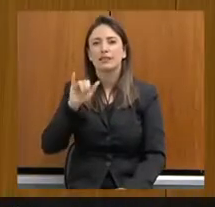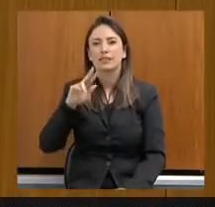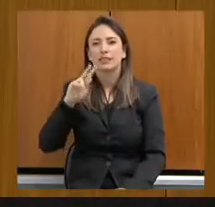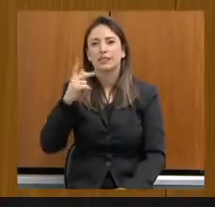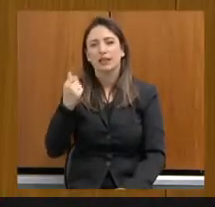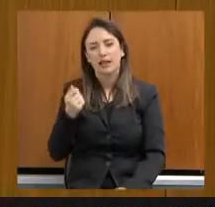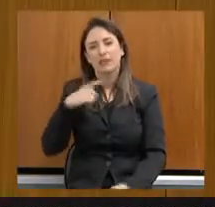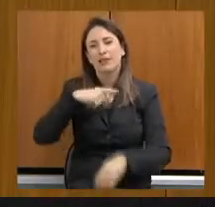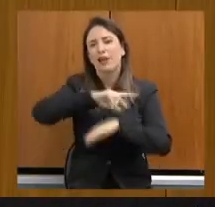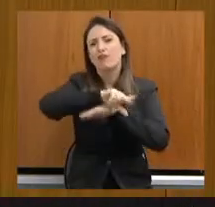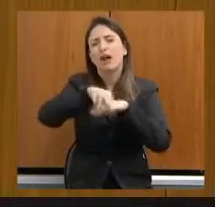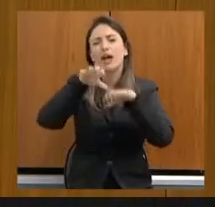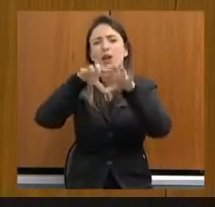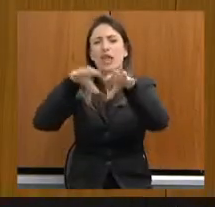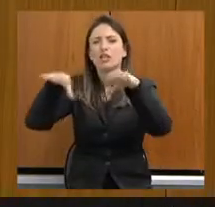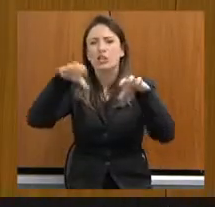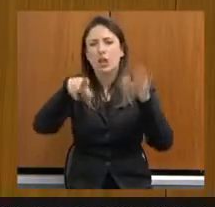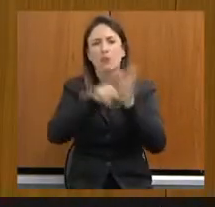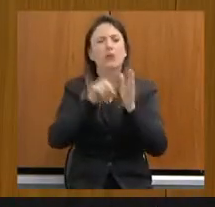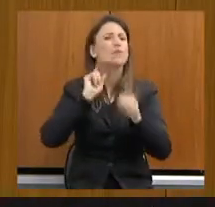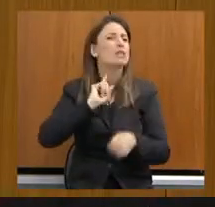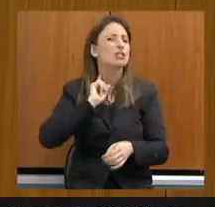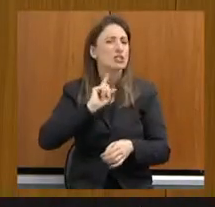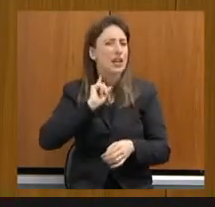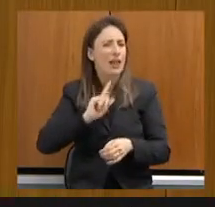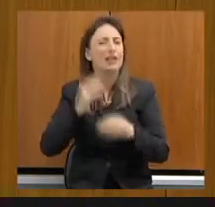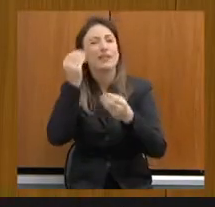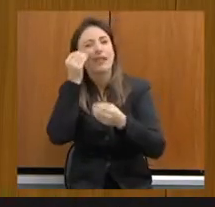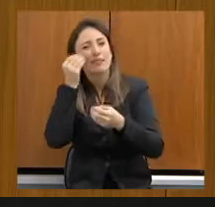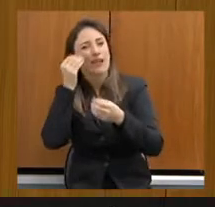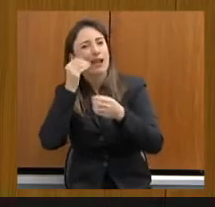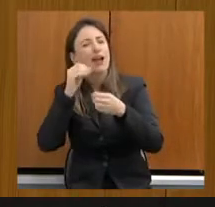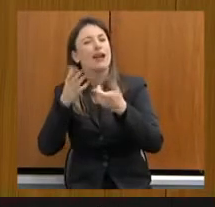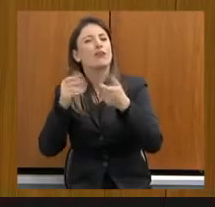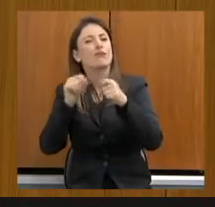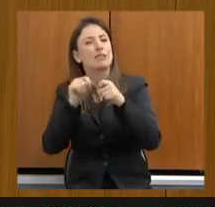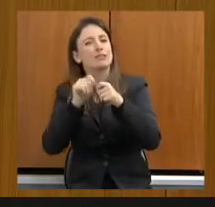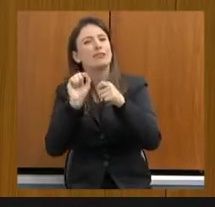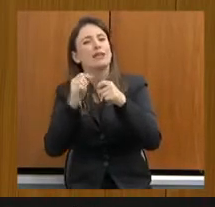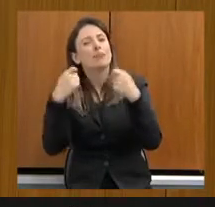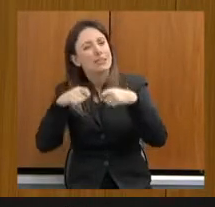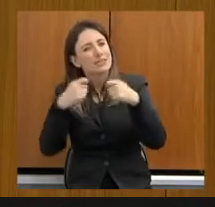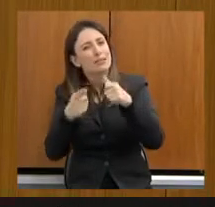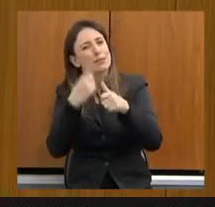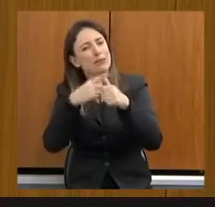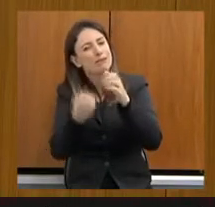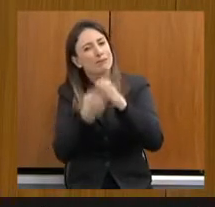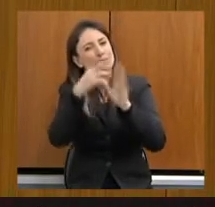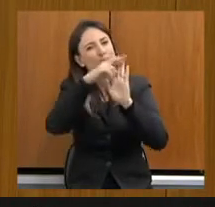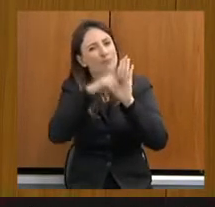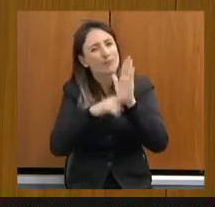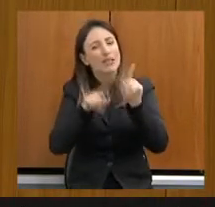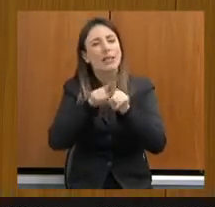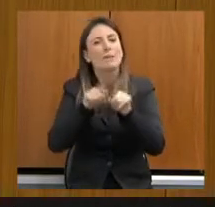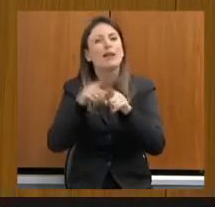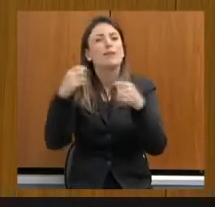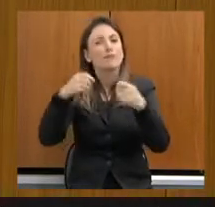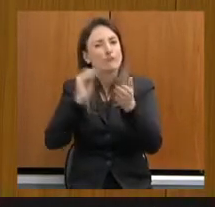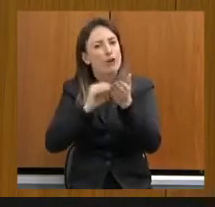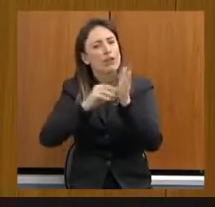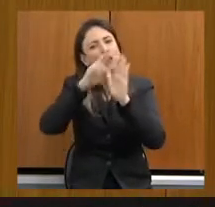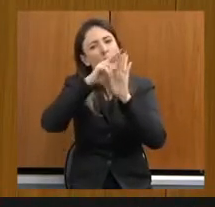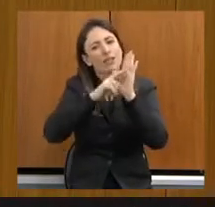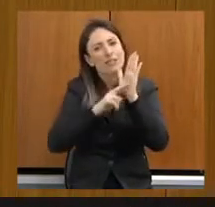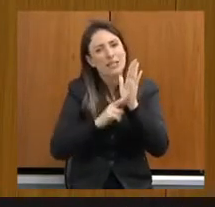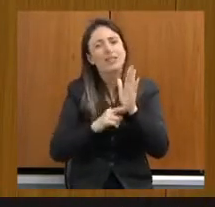do nosso Estado quando ele se puder então regularizar o queijo cabacinha estão trabalhando para regularizar os Queijos que levam fogo na maturação